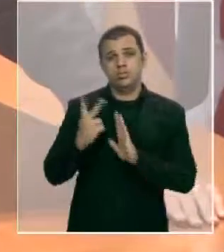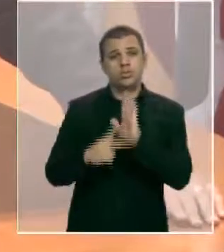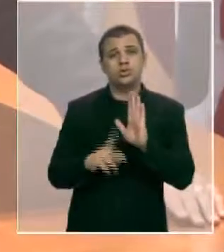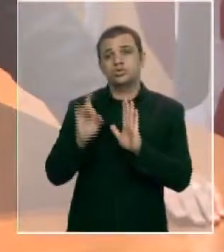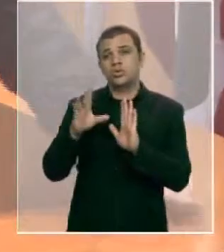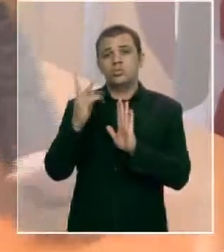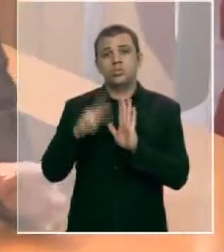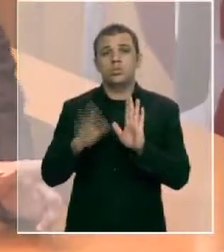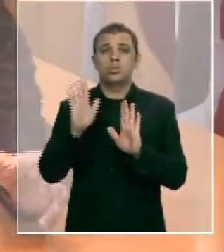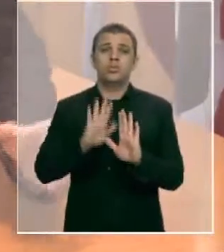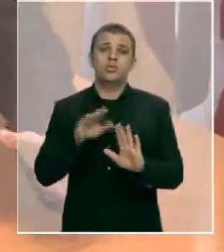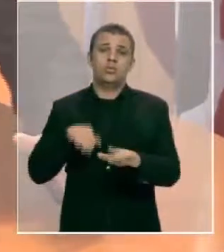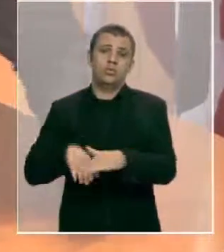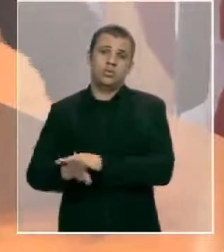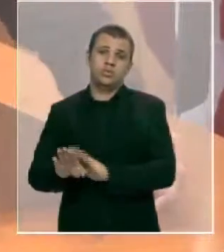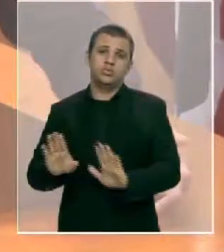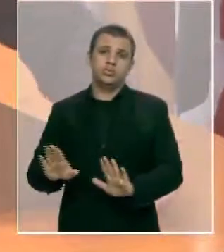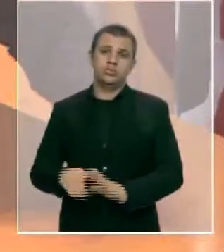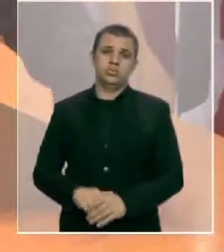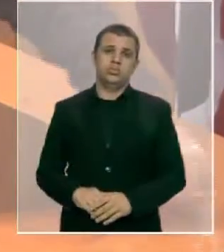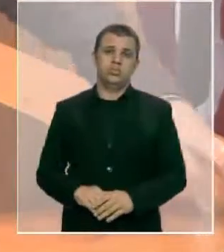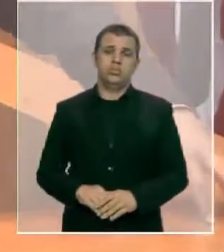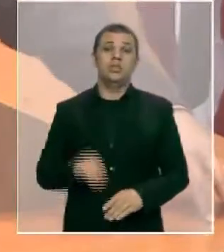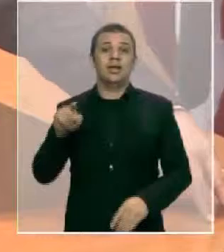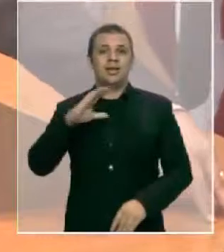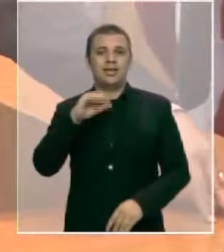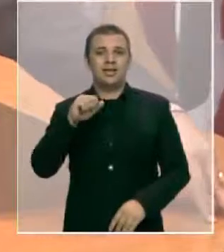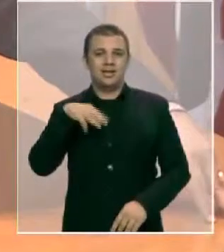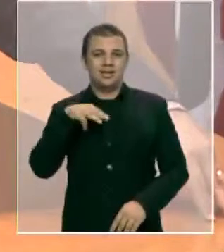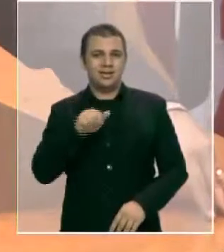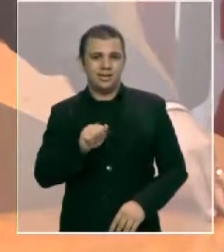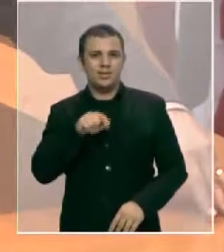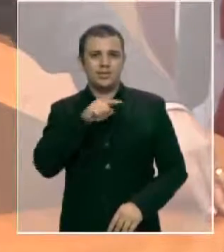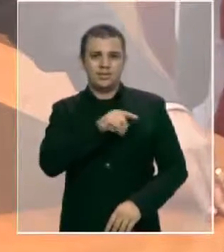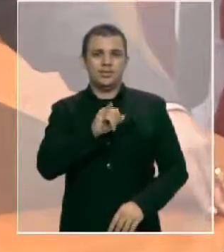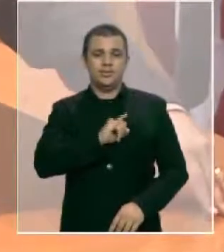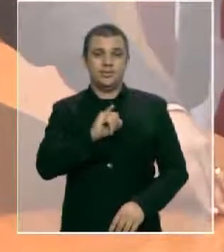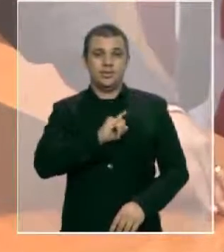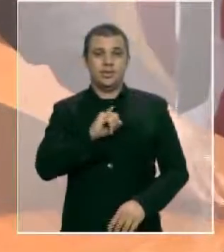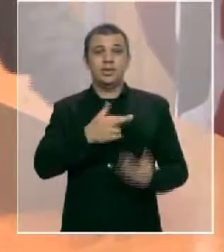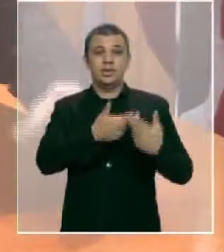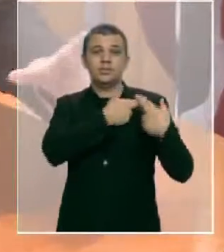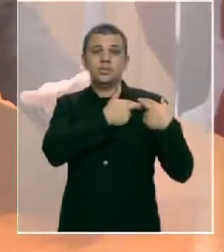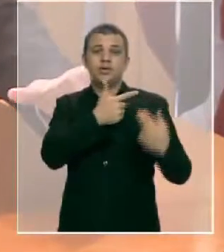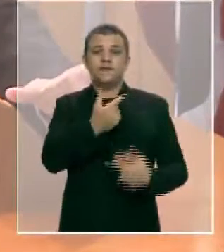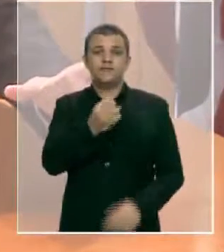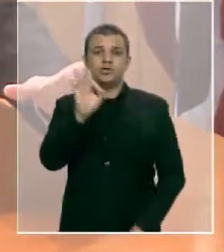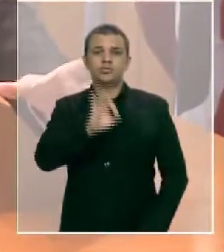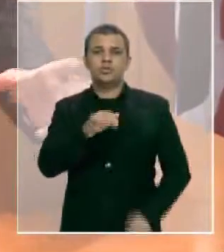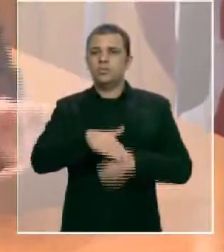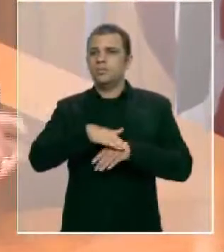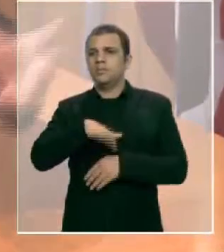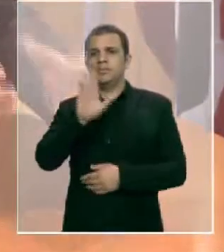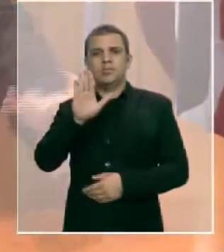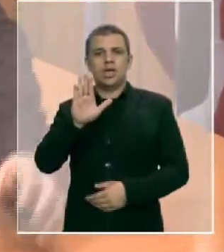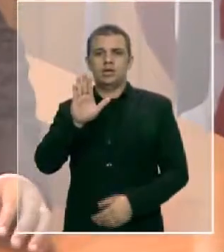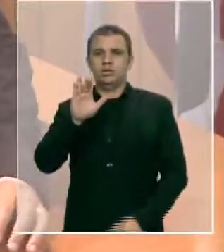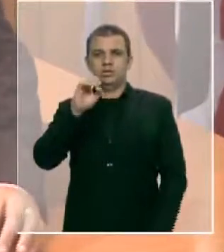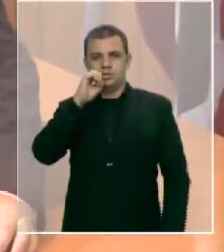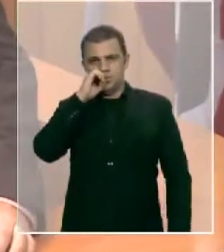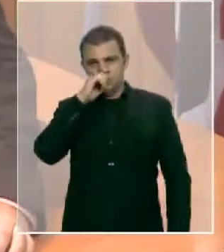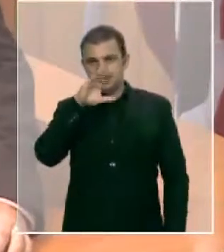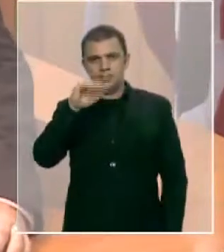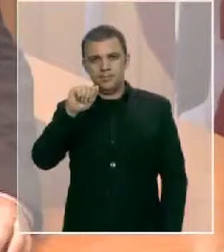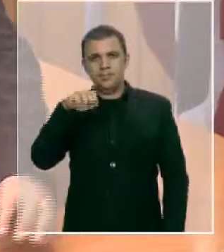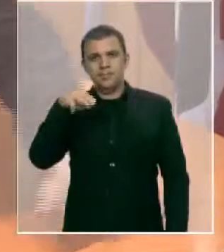CAEMA Imperatriz, ela é responsável por mais de 20% da arrecadação da CAEMA de todo o Estado. Mas os investimentos